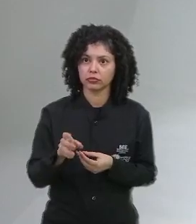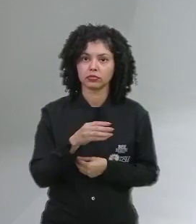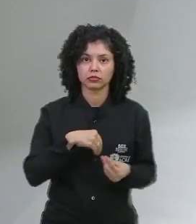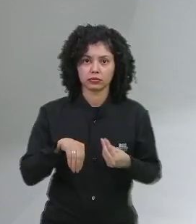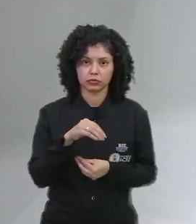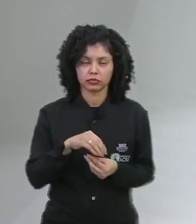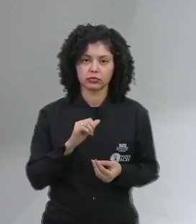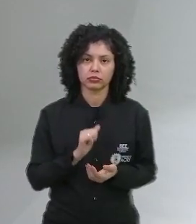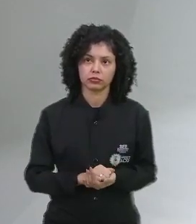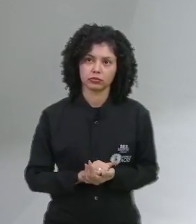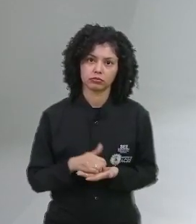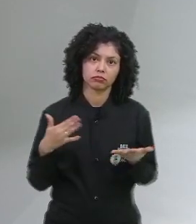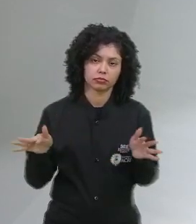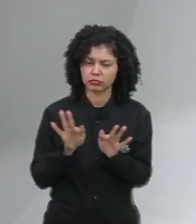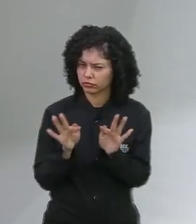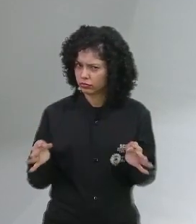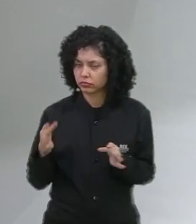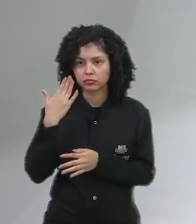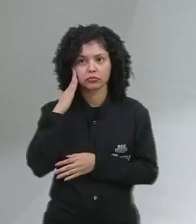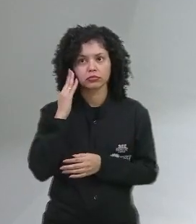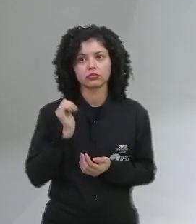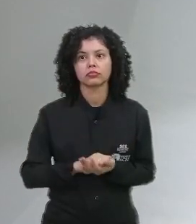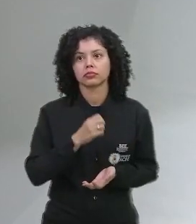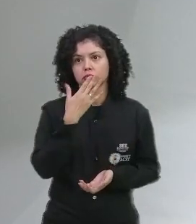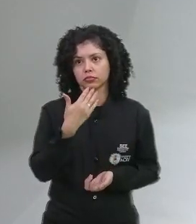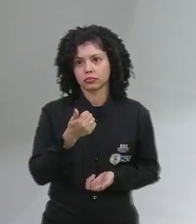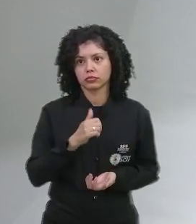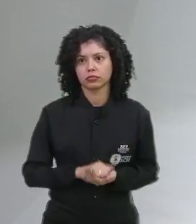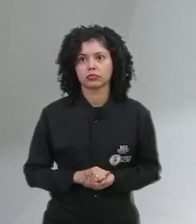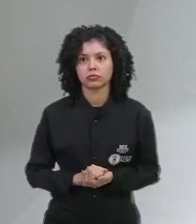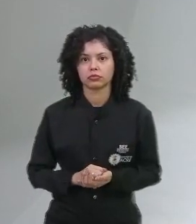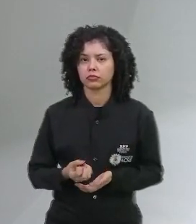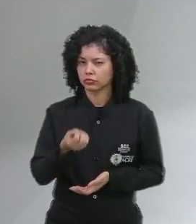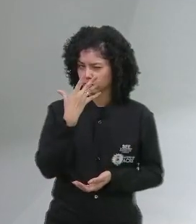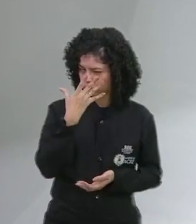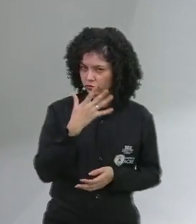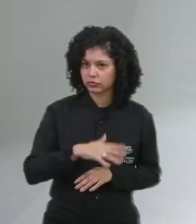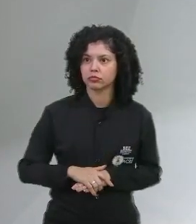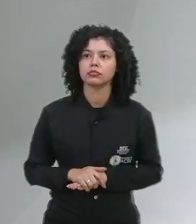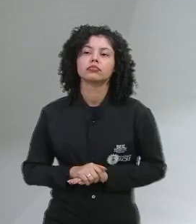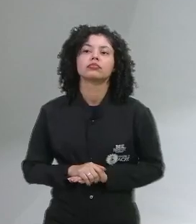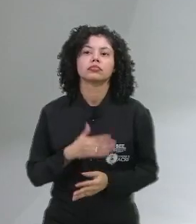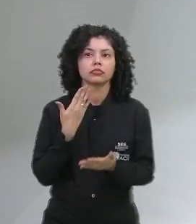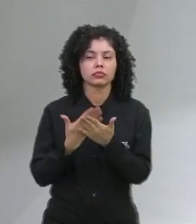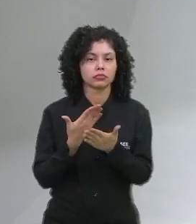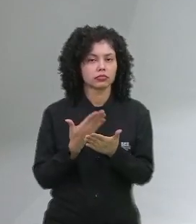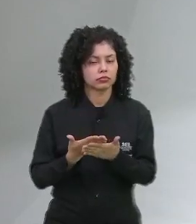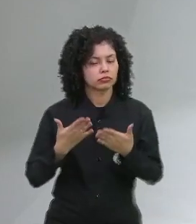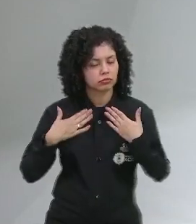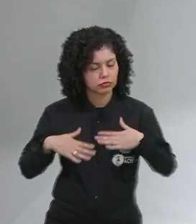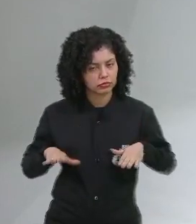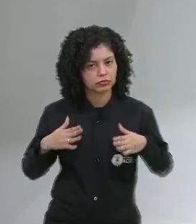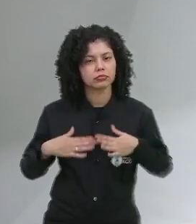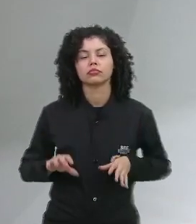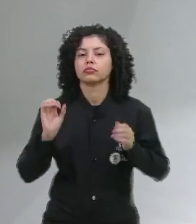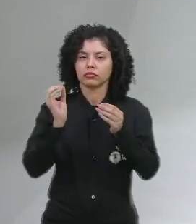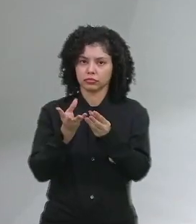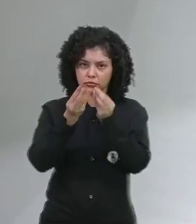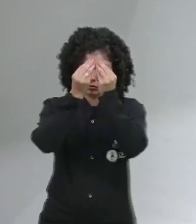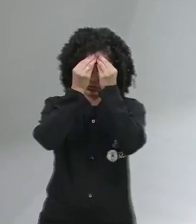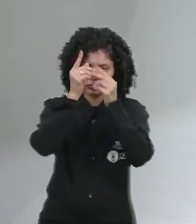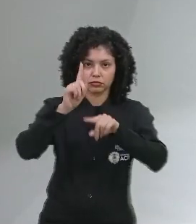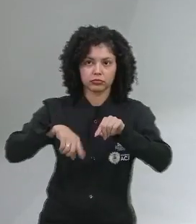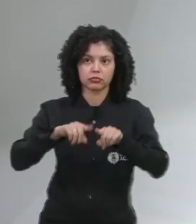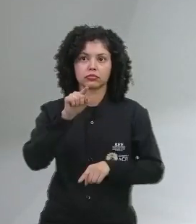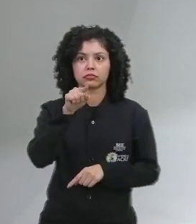de transesterificação, que é muito simples de entender. Tudo bem? Ó, dá um print nessa tela, estuda isso aí direitinho, grava esse